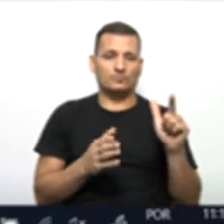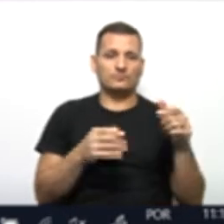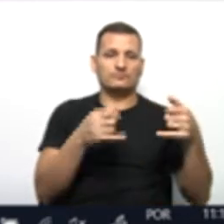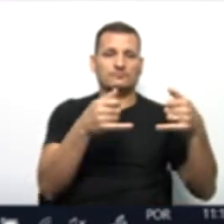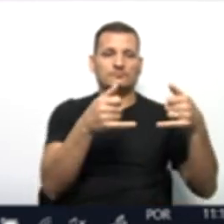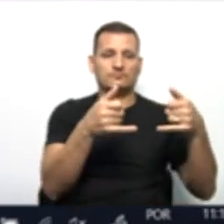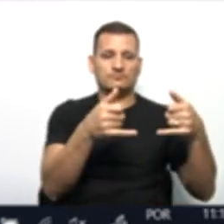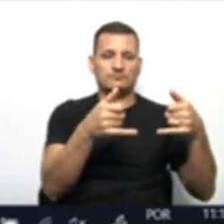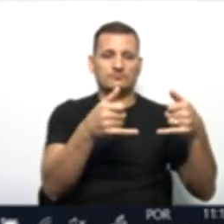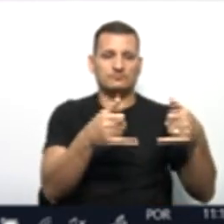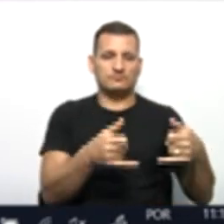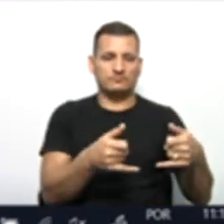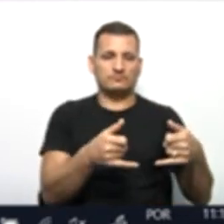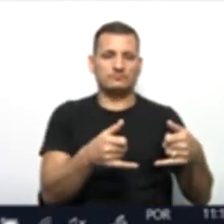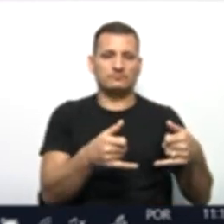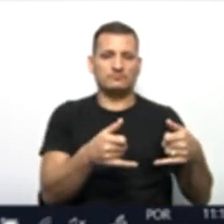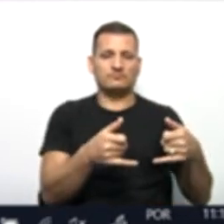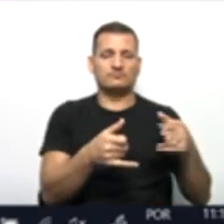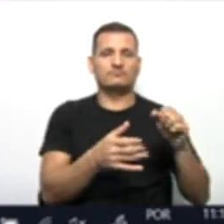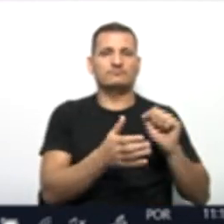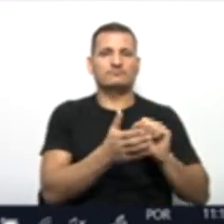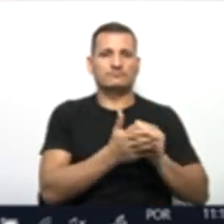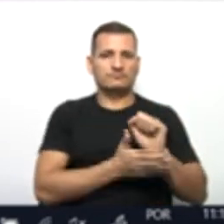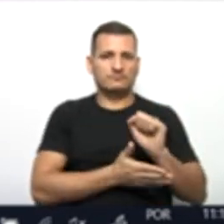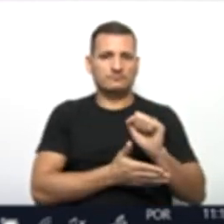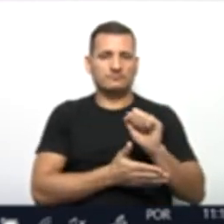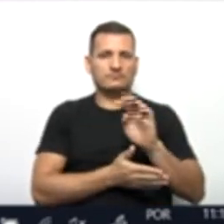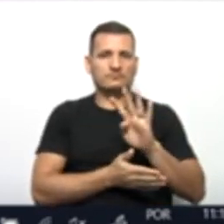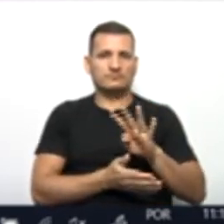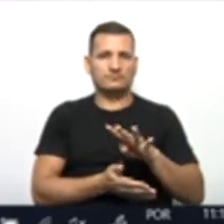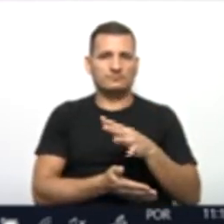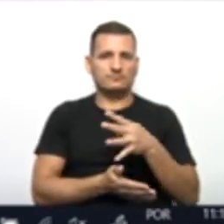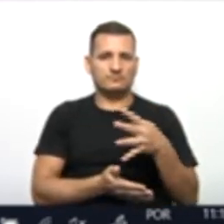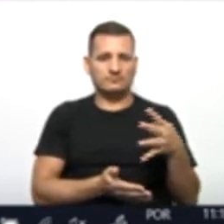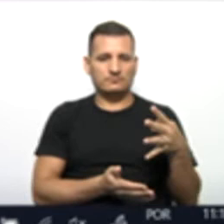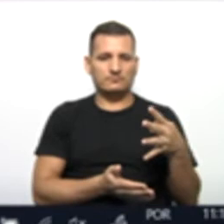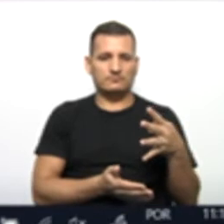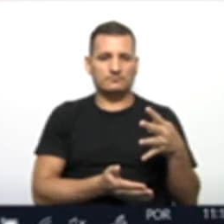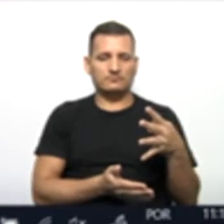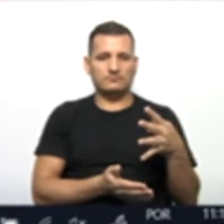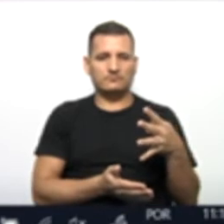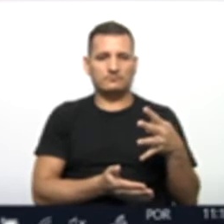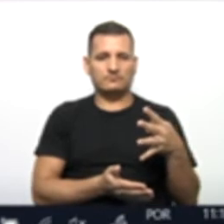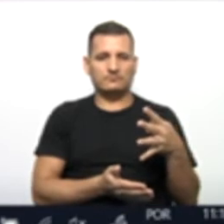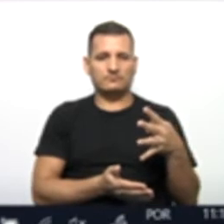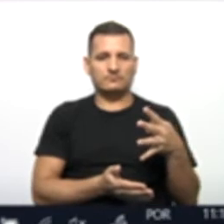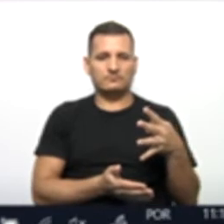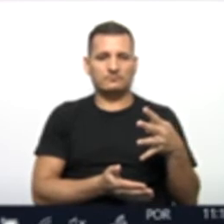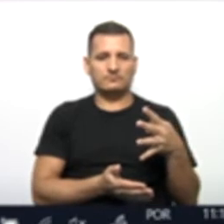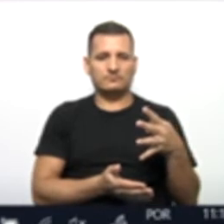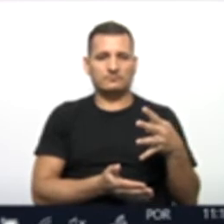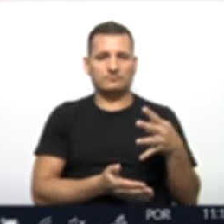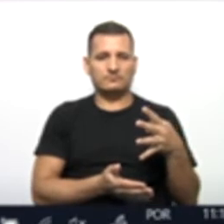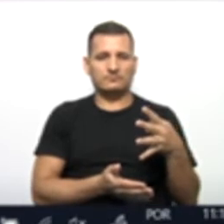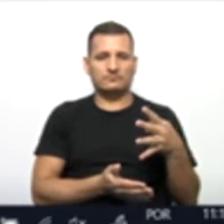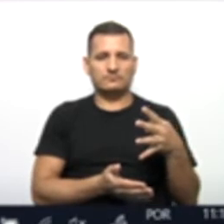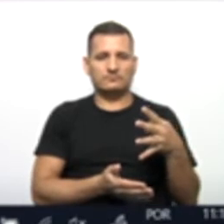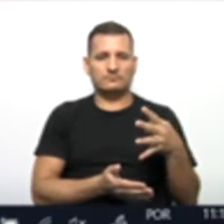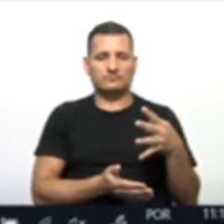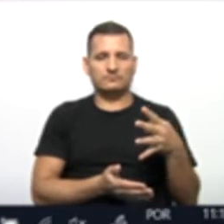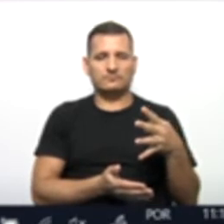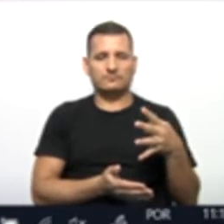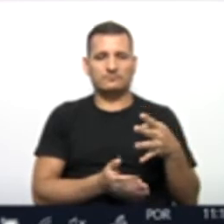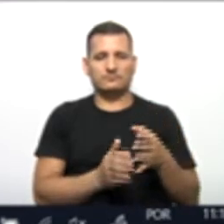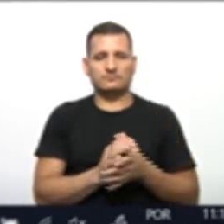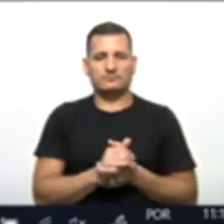tabela e e no ac no arquivo do nosso ponto pai então gente quando